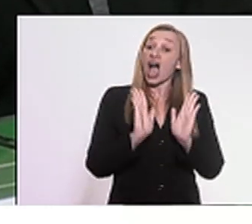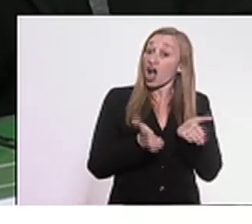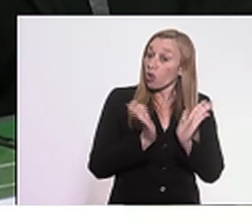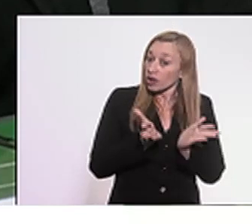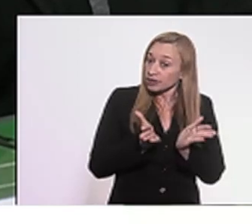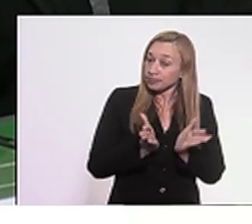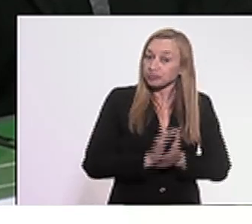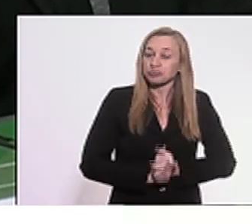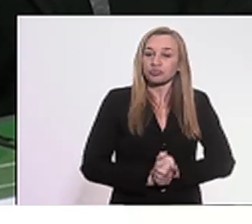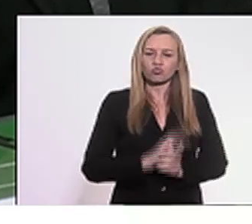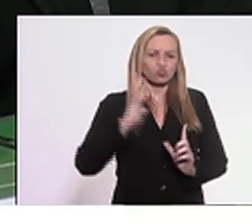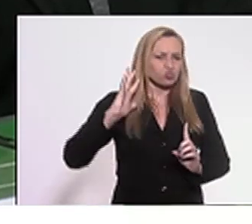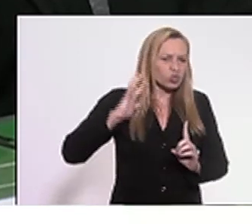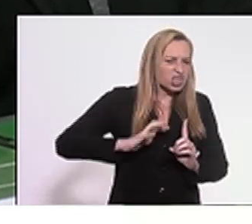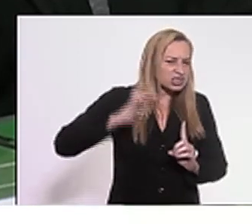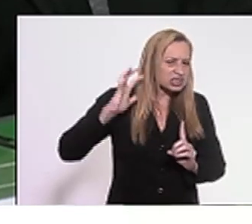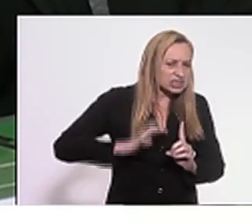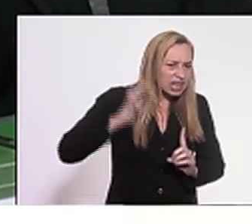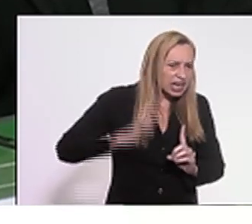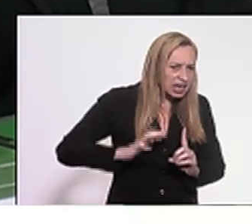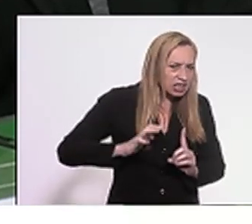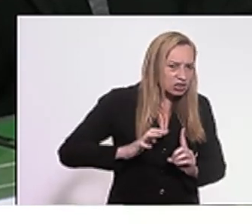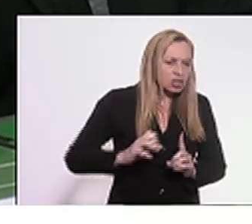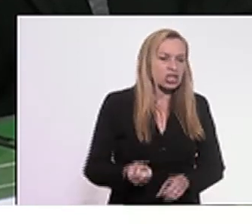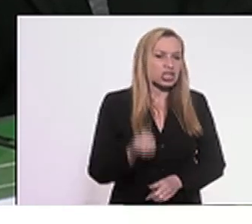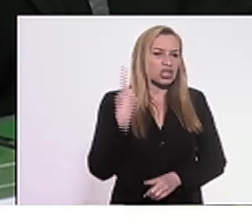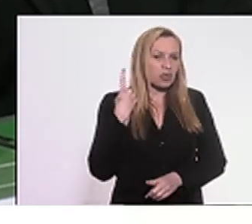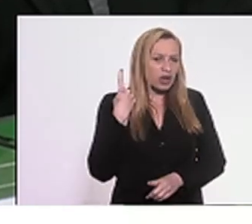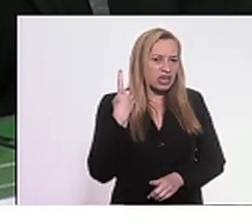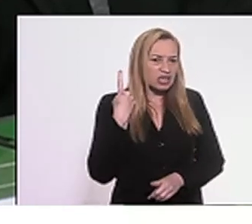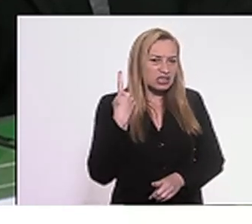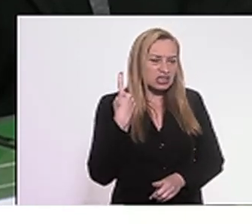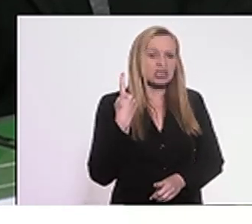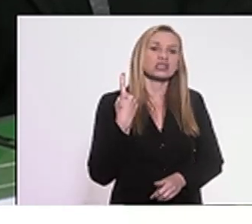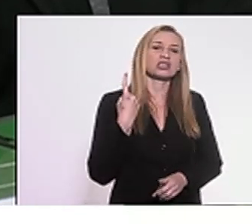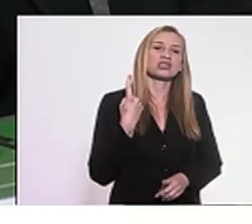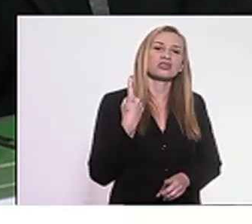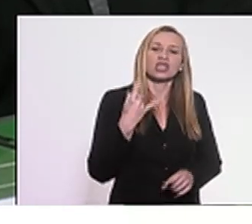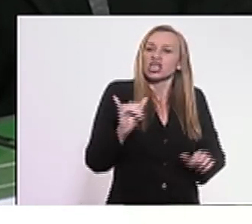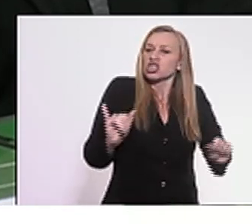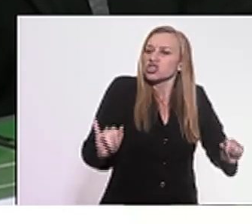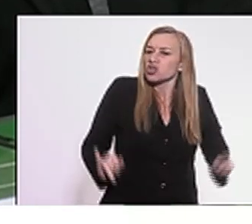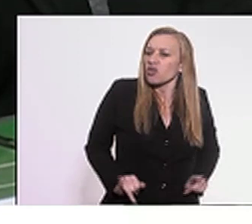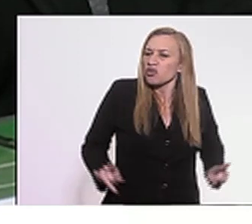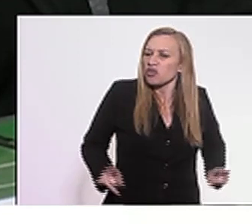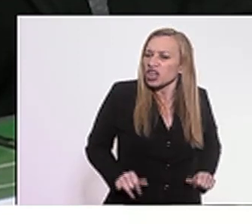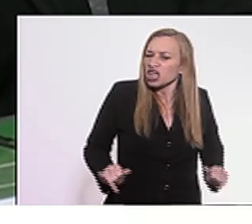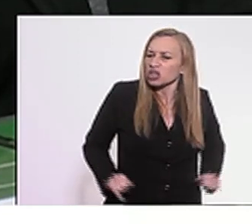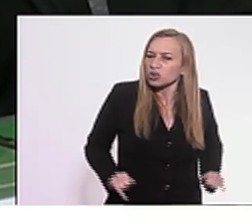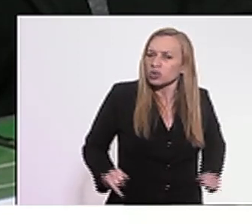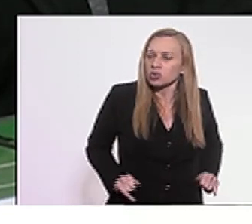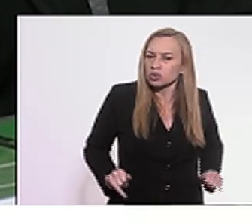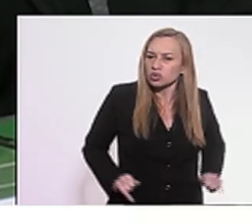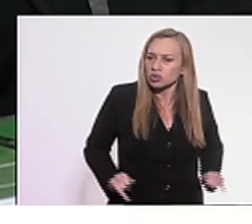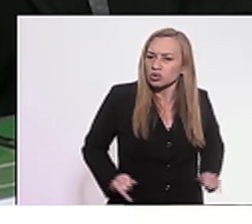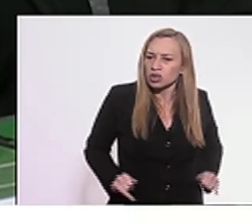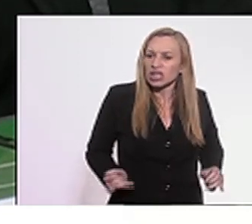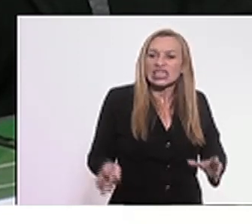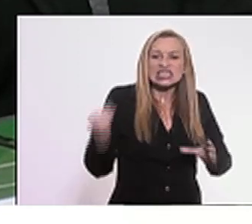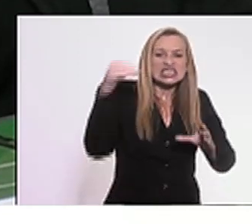Agora, o assédio que esses ex-agentes vêm sofrendo nas instituições são